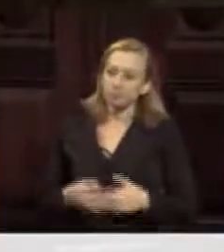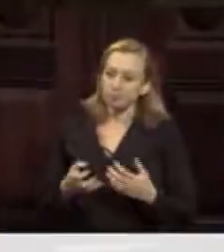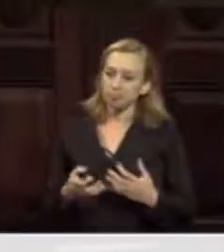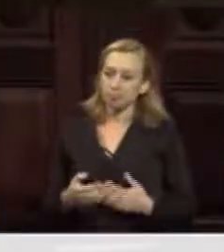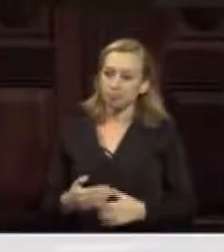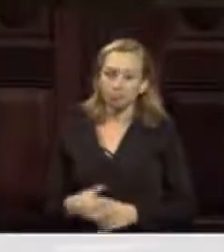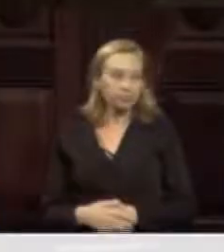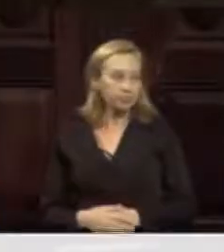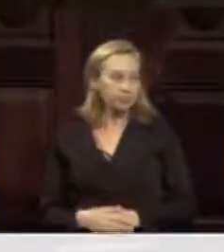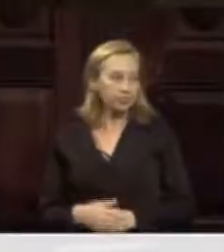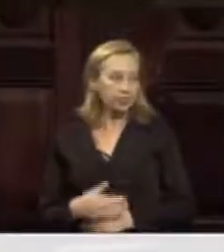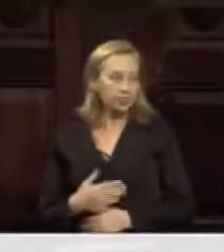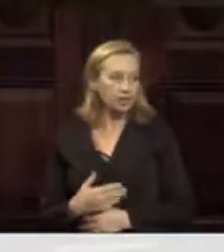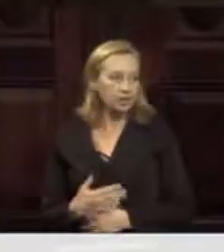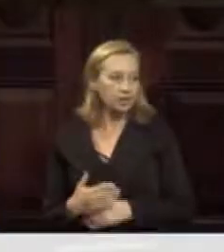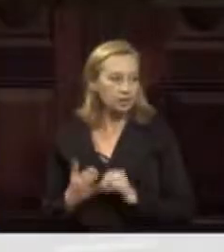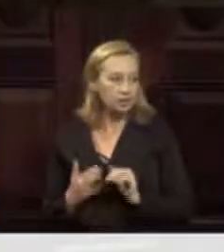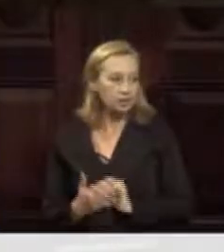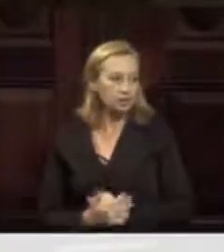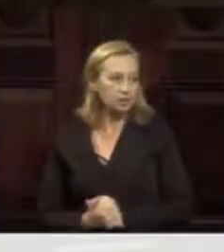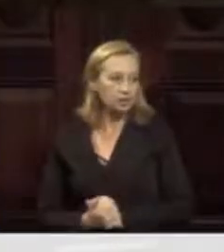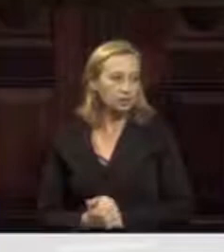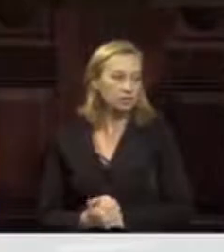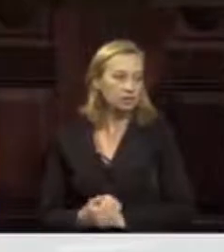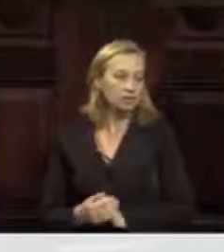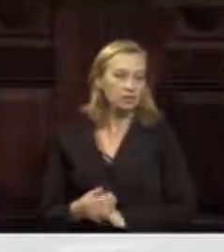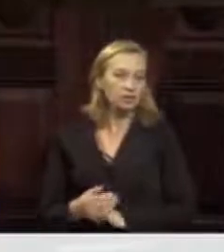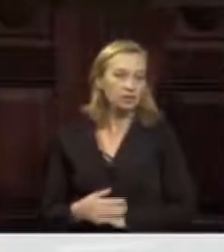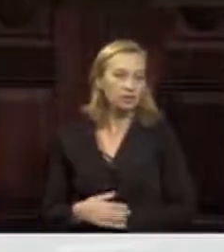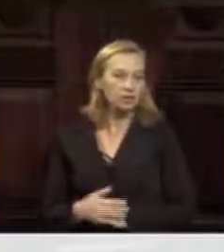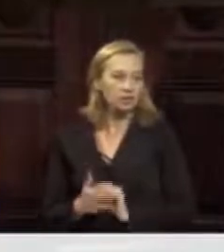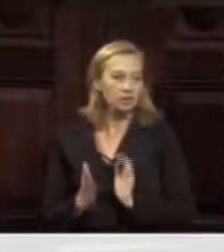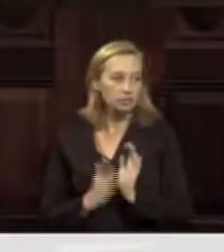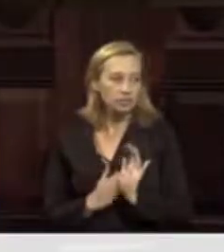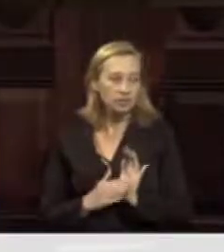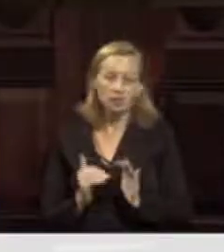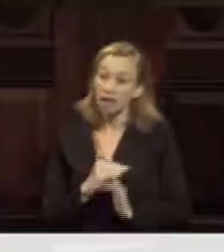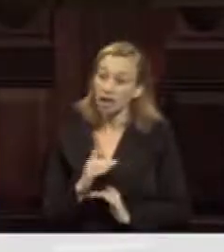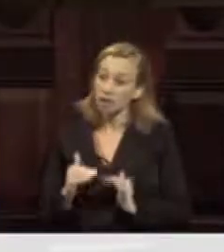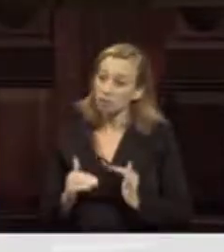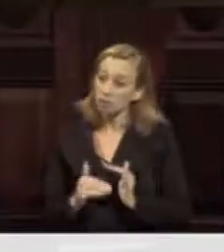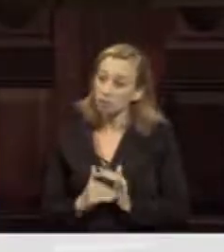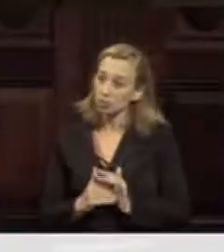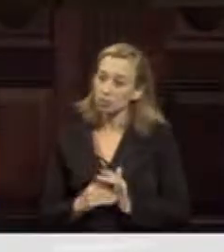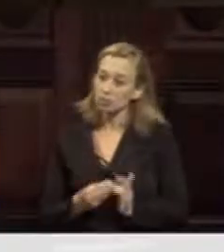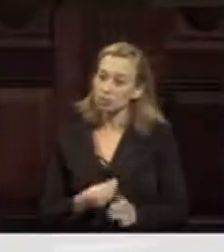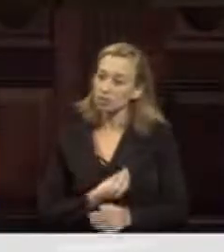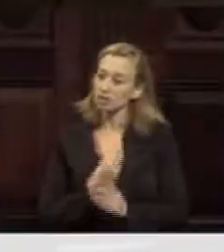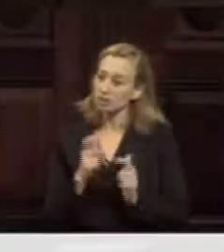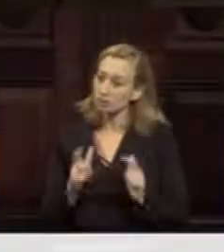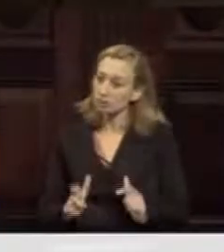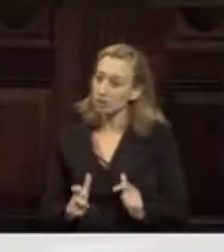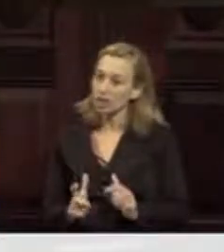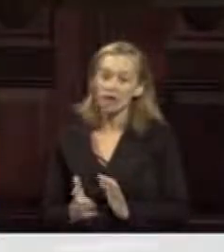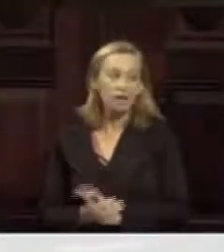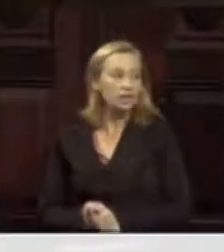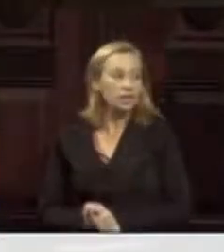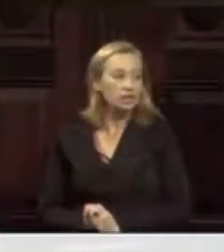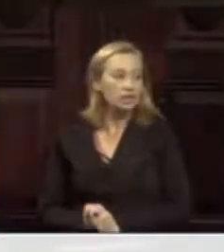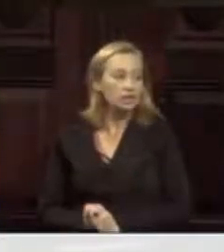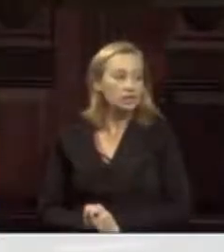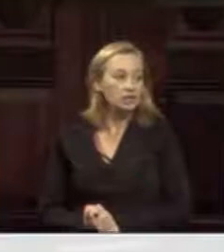Fatinha, cumprimentar todos aqueles que me antecederam nessa tribuna, dizer àqueles que